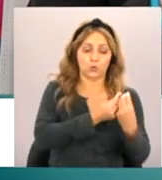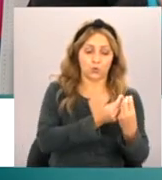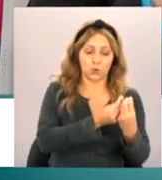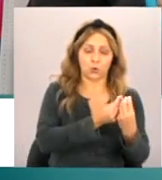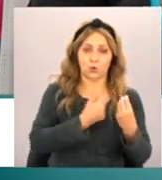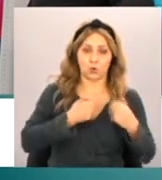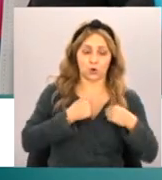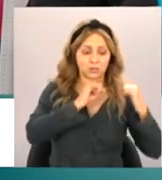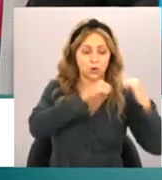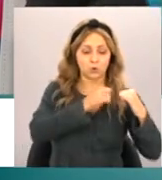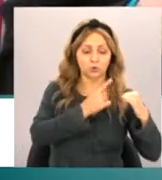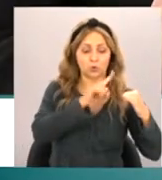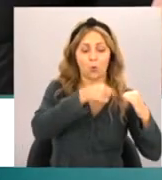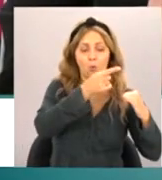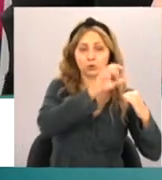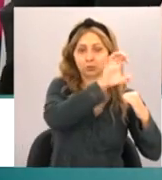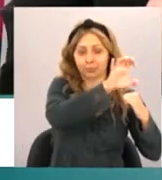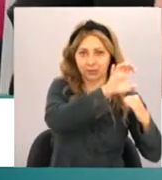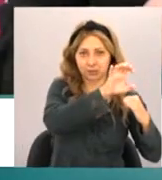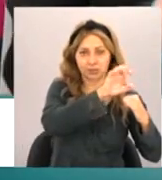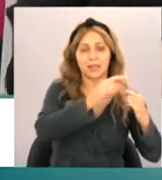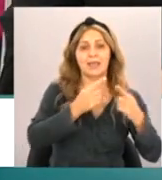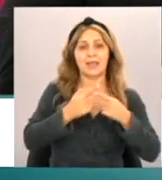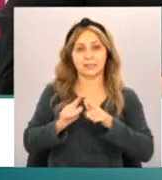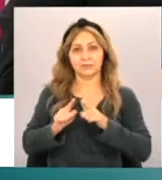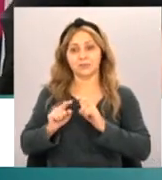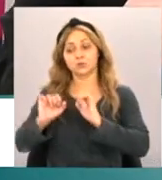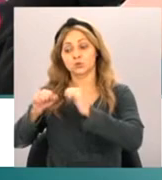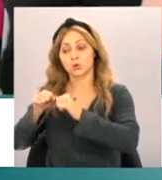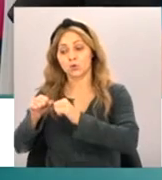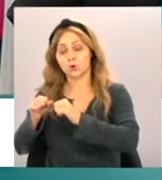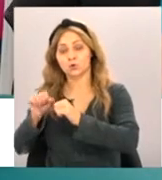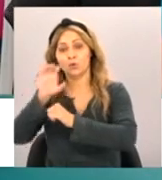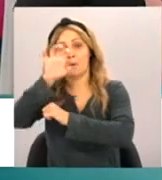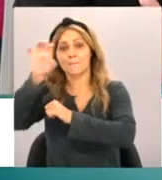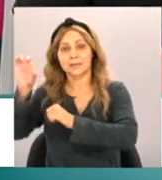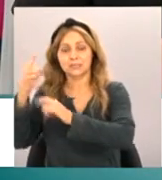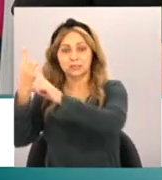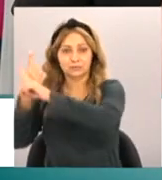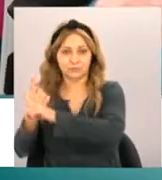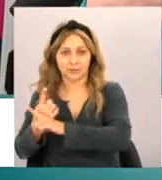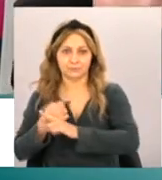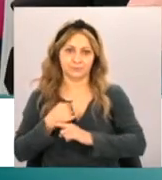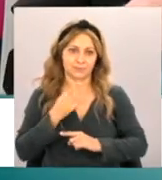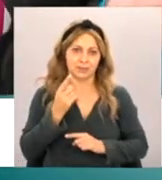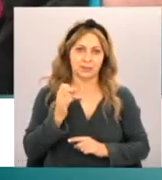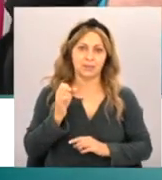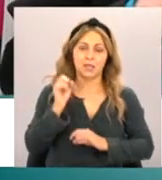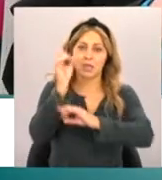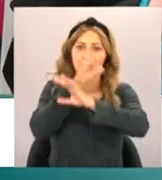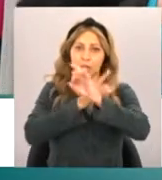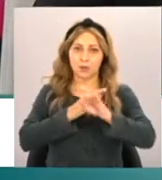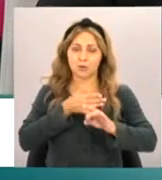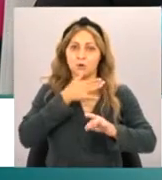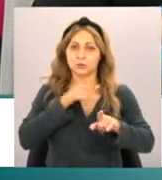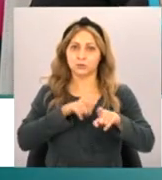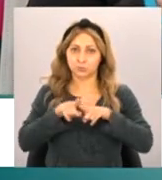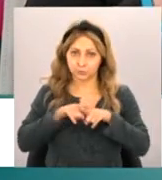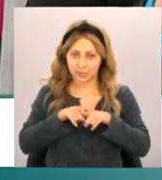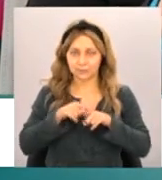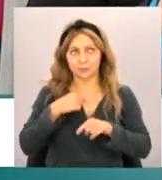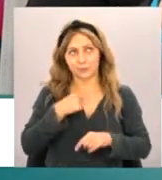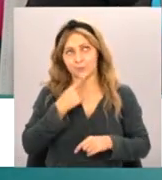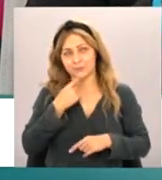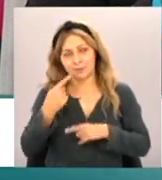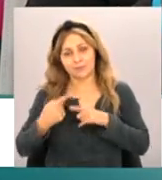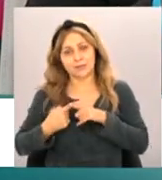dia que temos e podemos nos perguntar não sei que ajeitar bater para fazer o deputado síntese asma muito com o não conhecimento ali